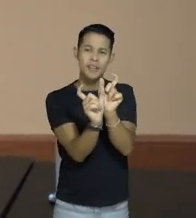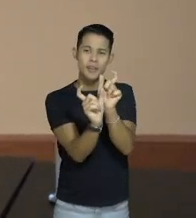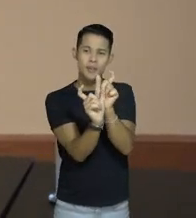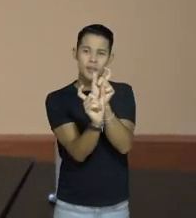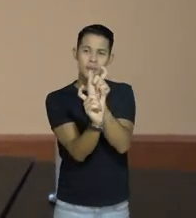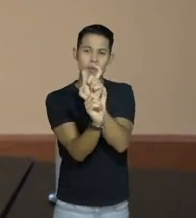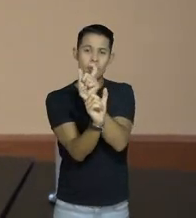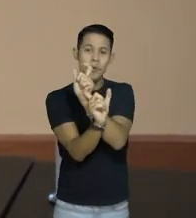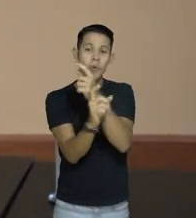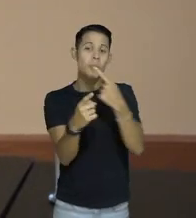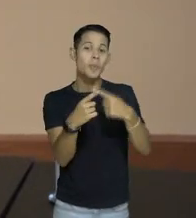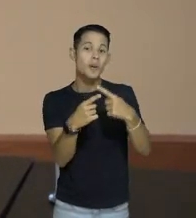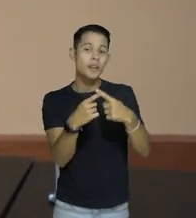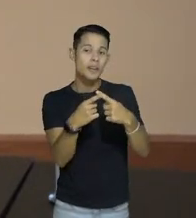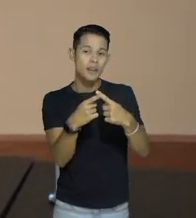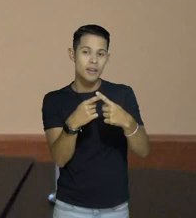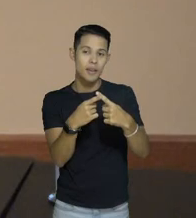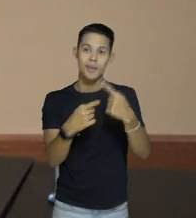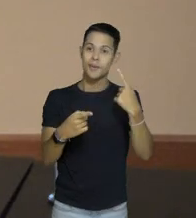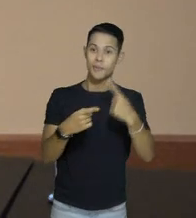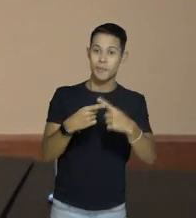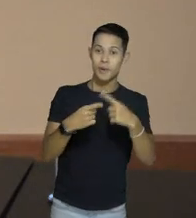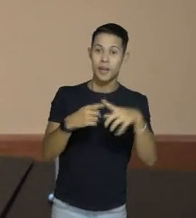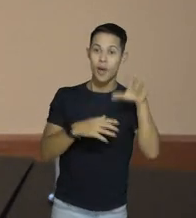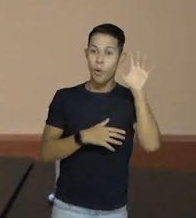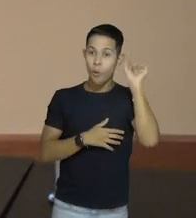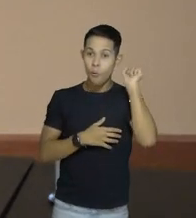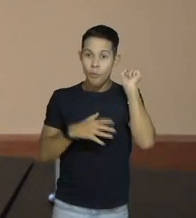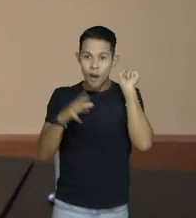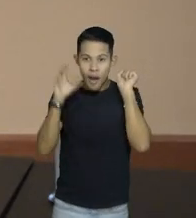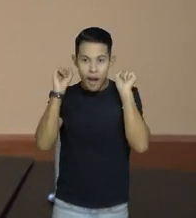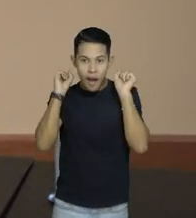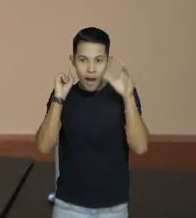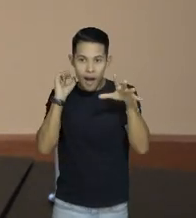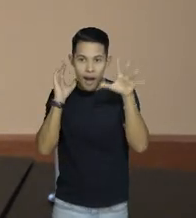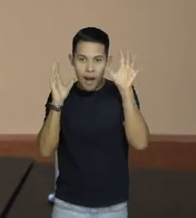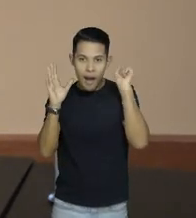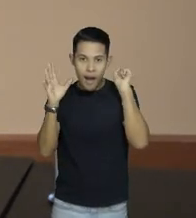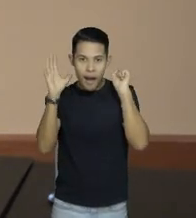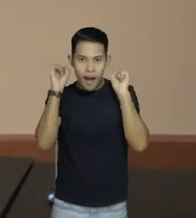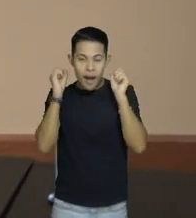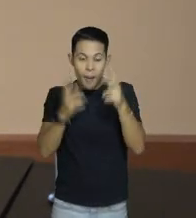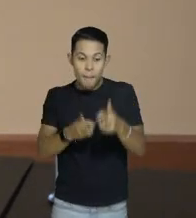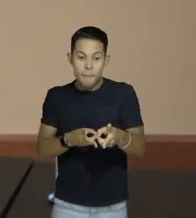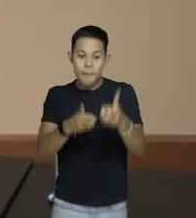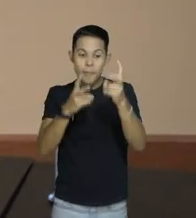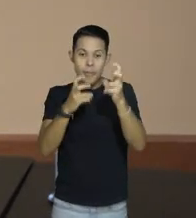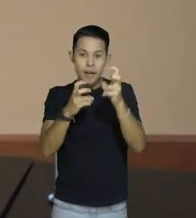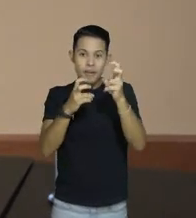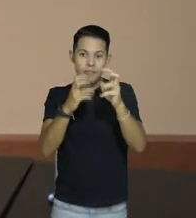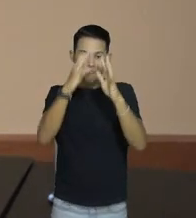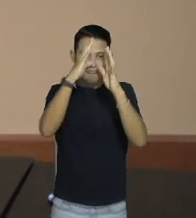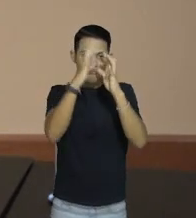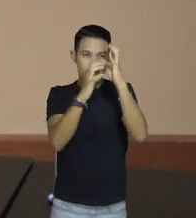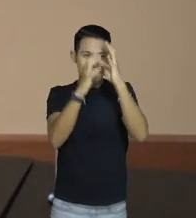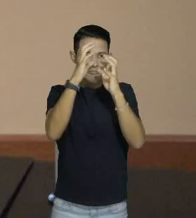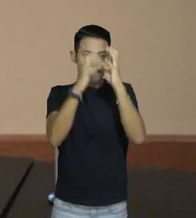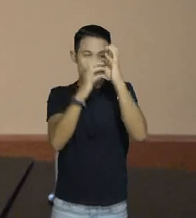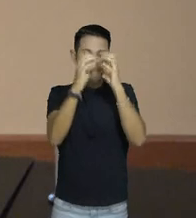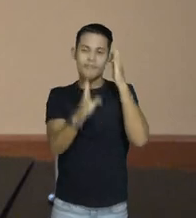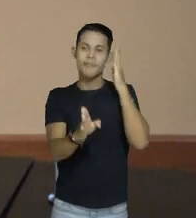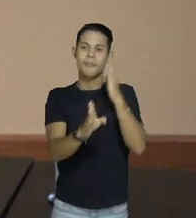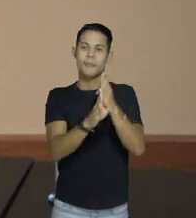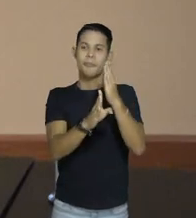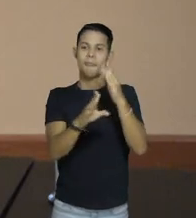Porque nós temos uma boa decodificação auditiva, um bom processamento, uma boa resolução de